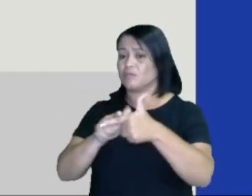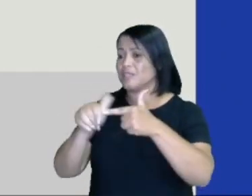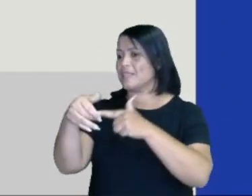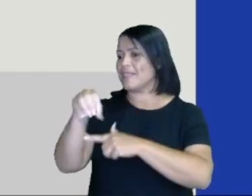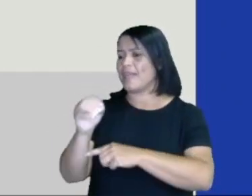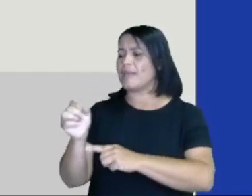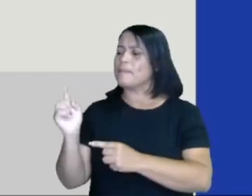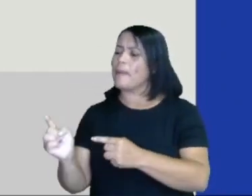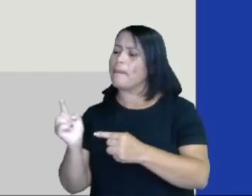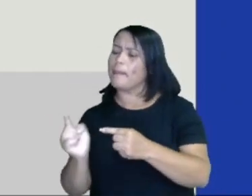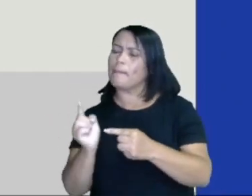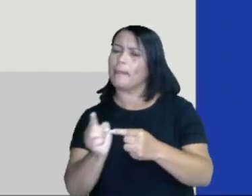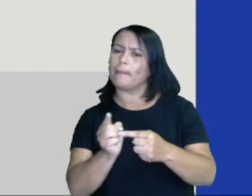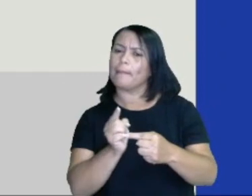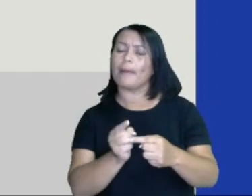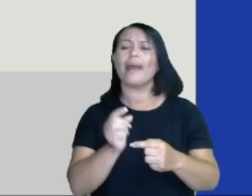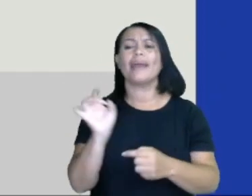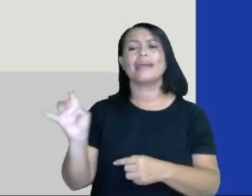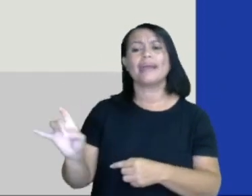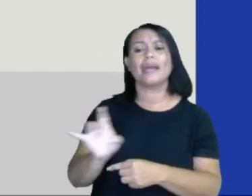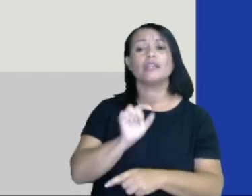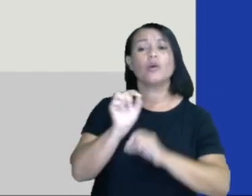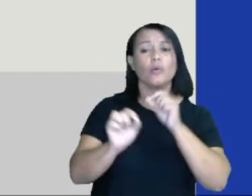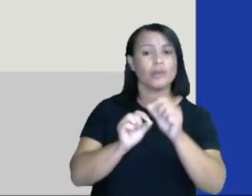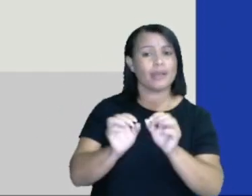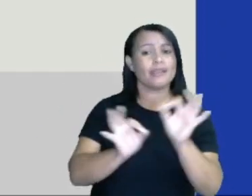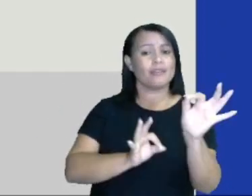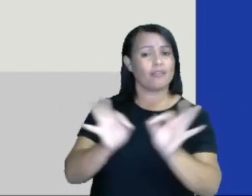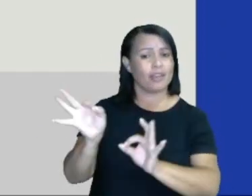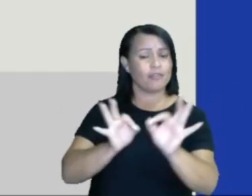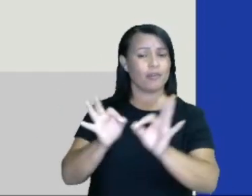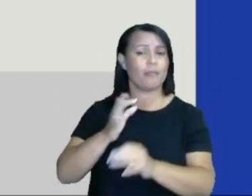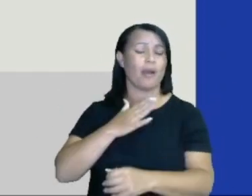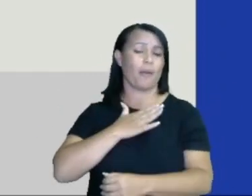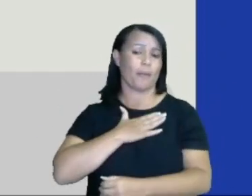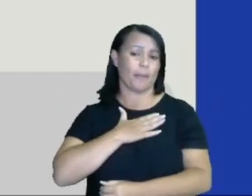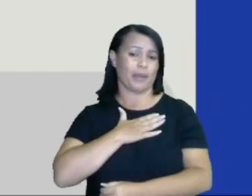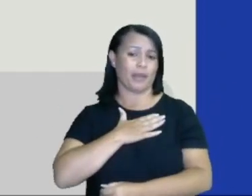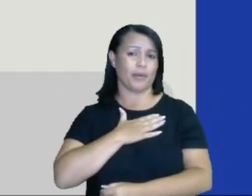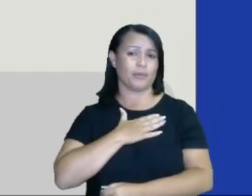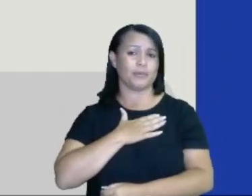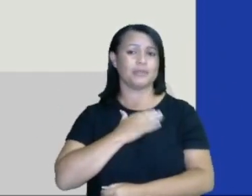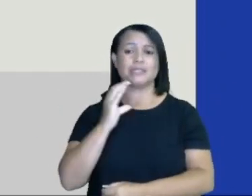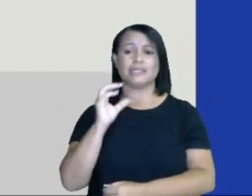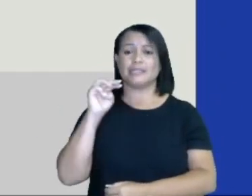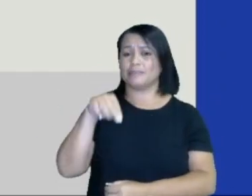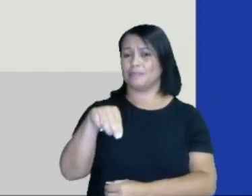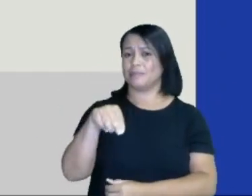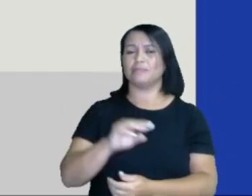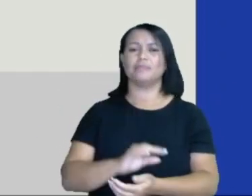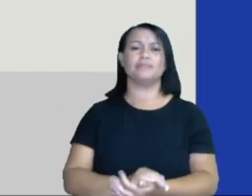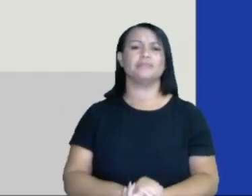milímetros. E cada 10 milímetros é que vai formar o meu centímetro.